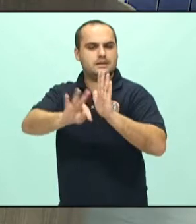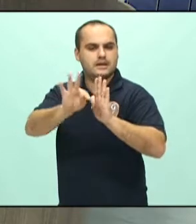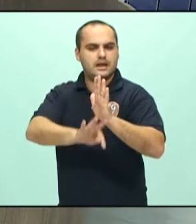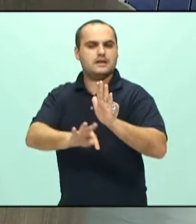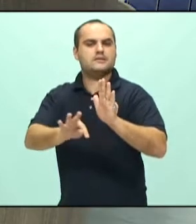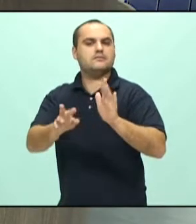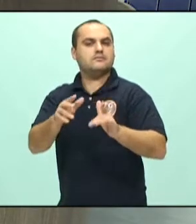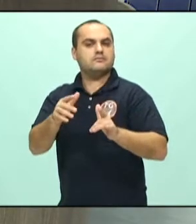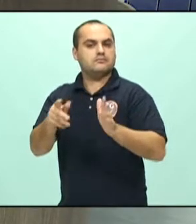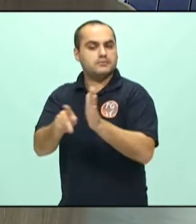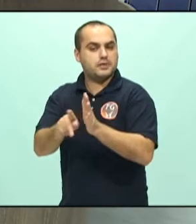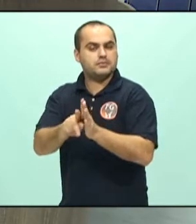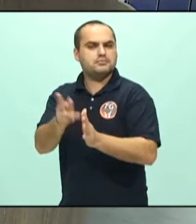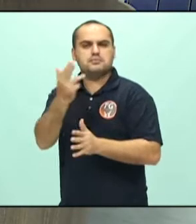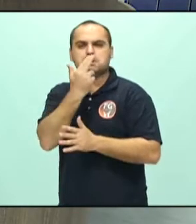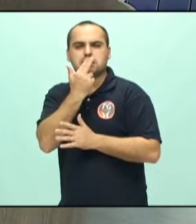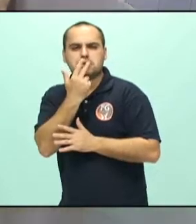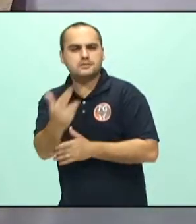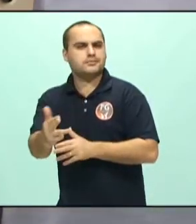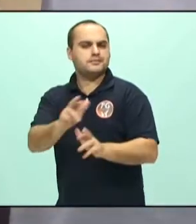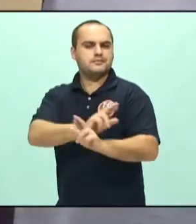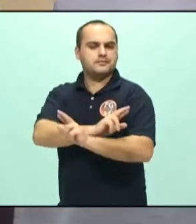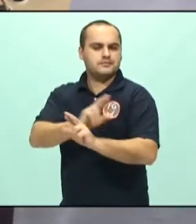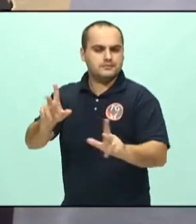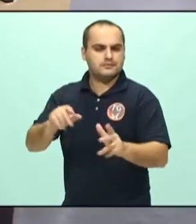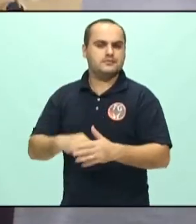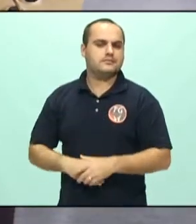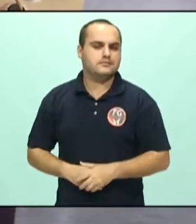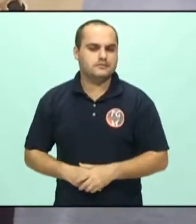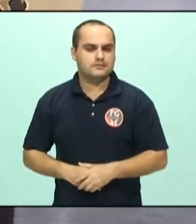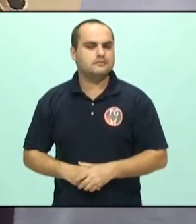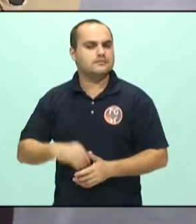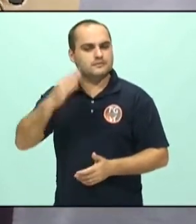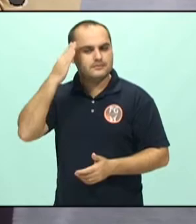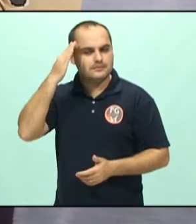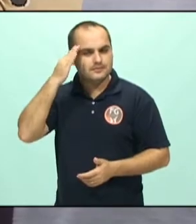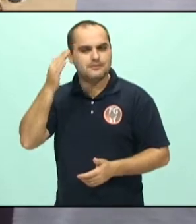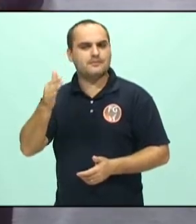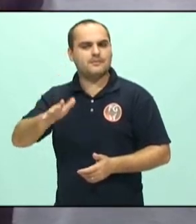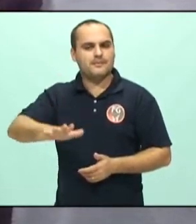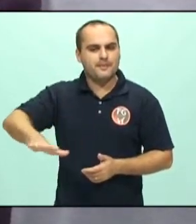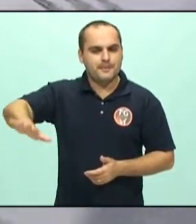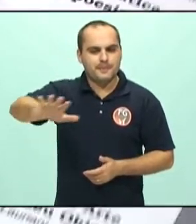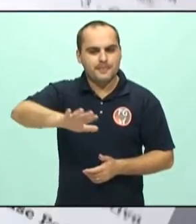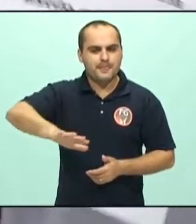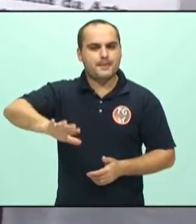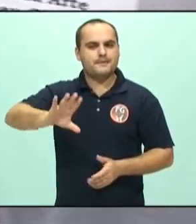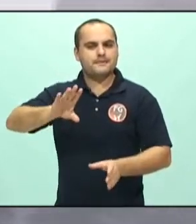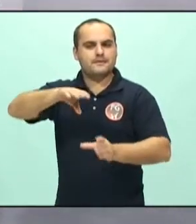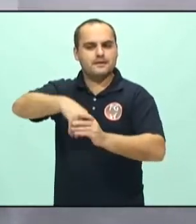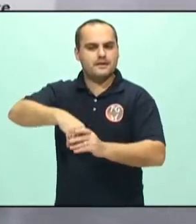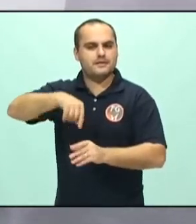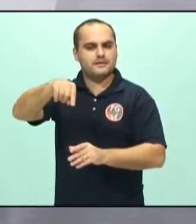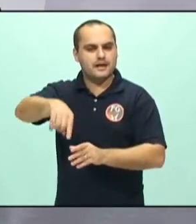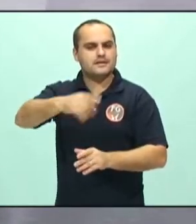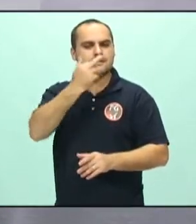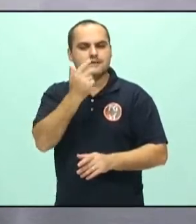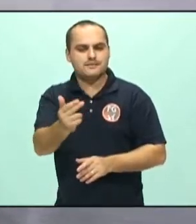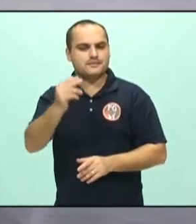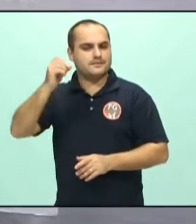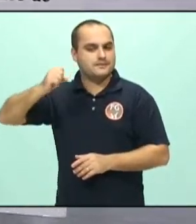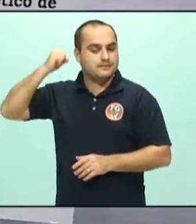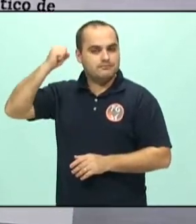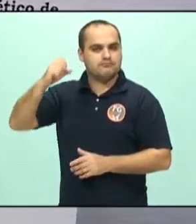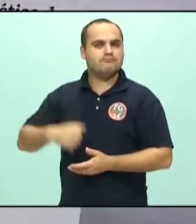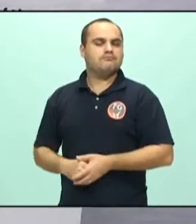trabalhados. Várias tipologias textuais, gêneros que fazem parte desse universo do seminário. Então, é o